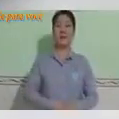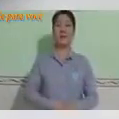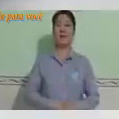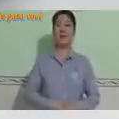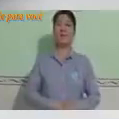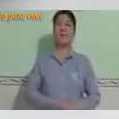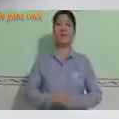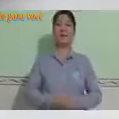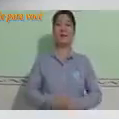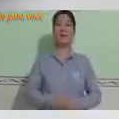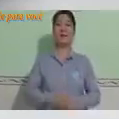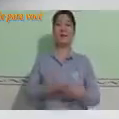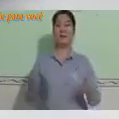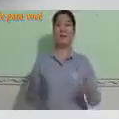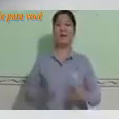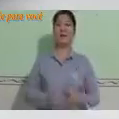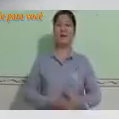principalmente norovírus e salmonelas.